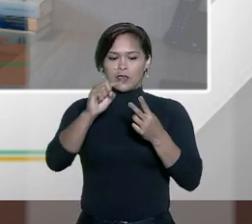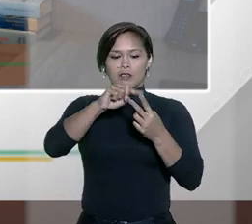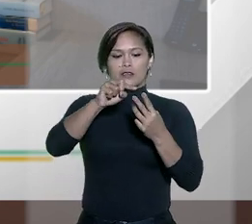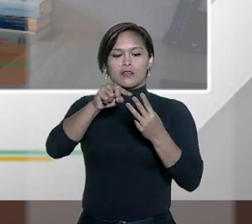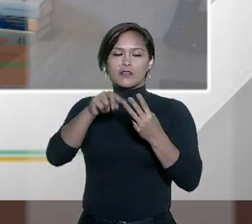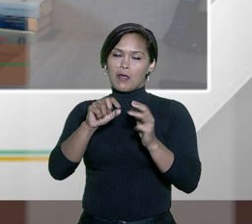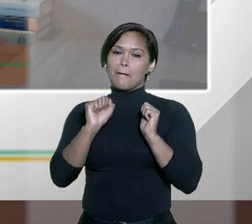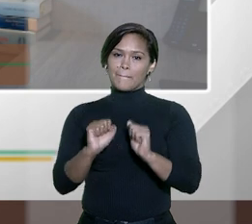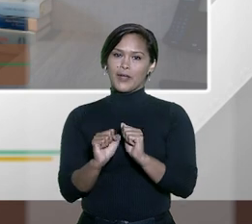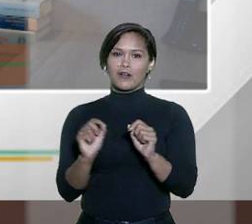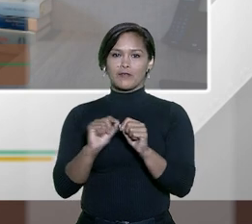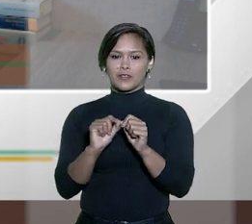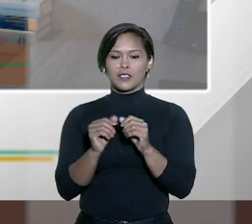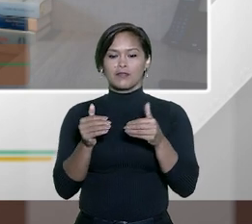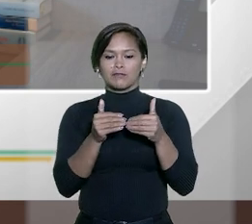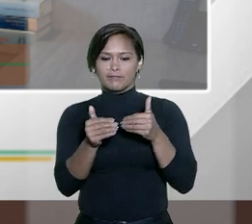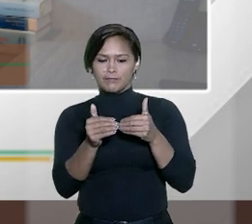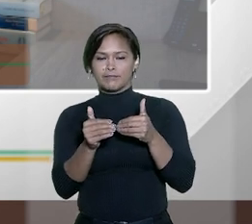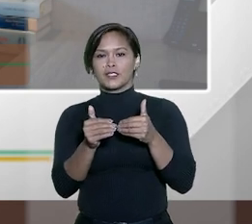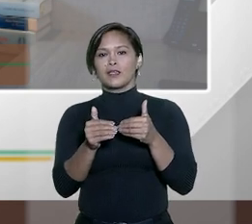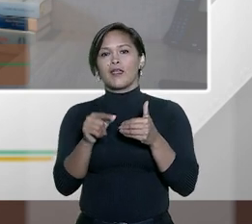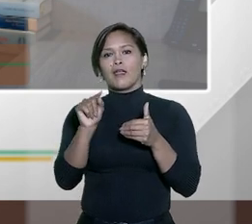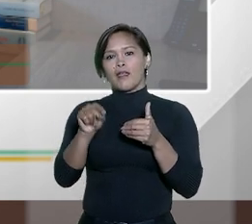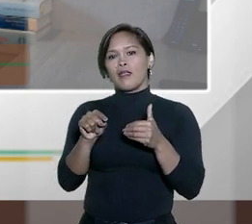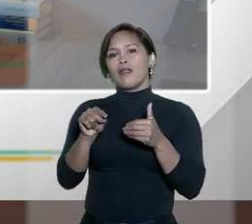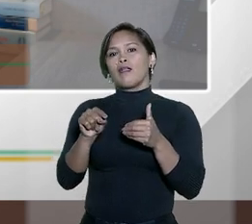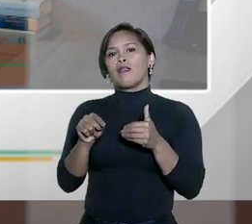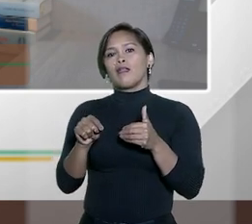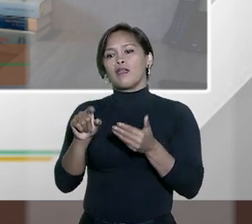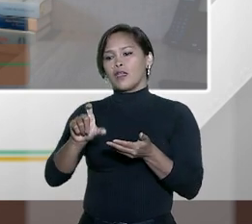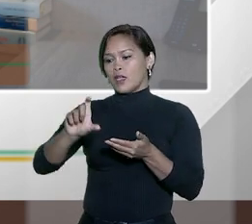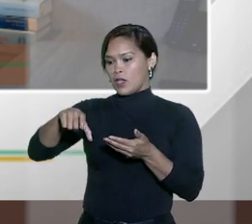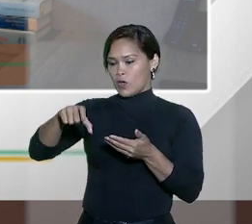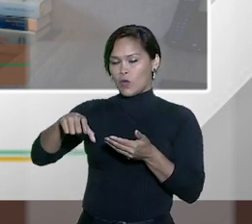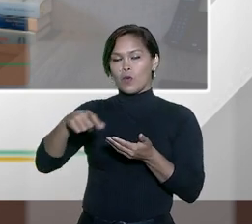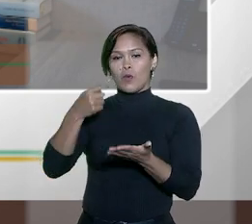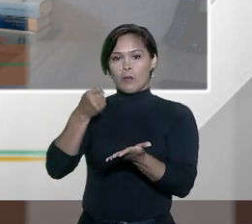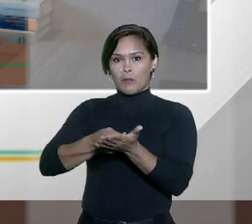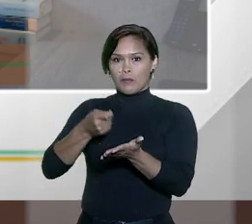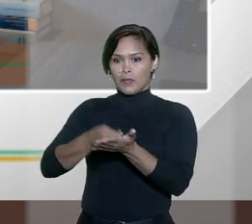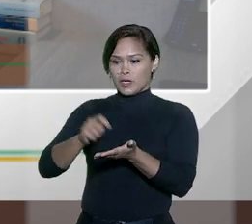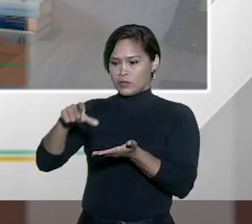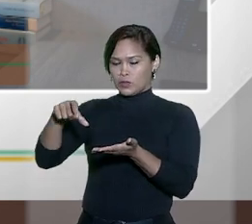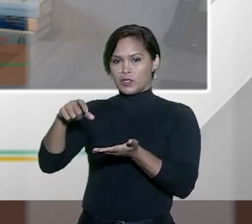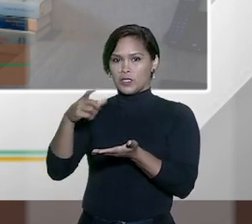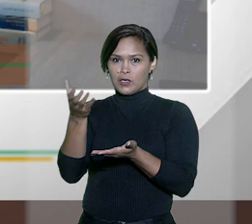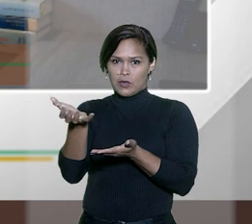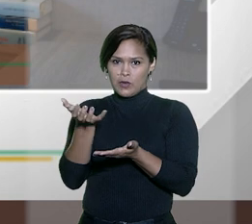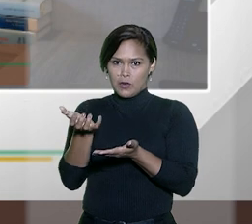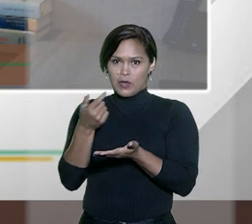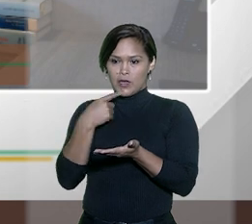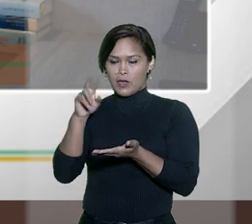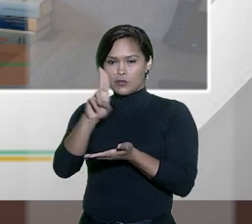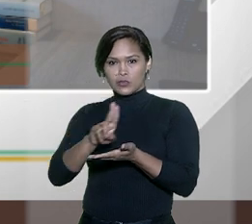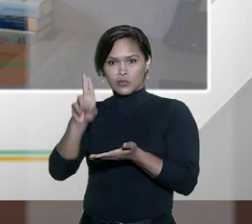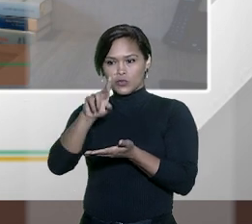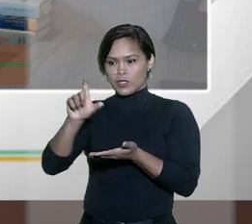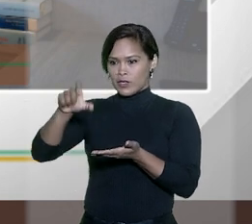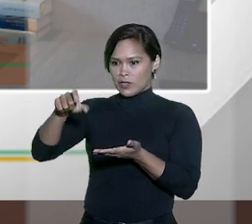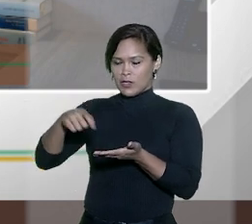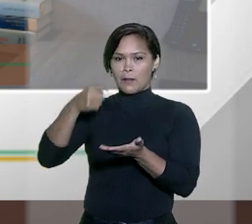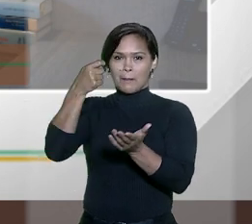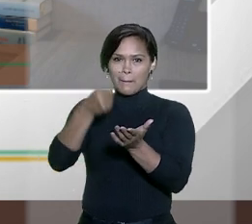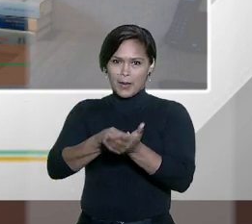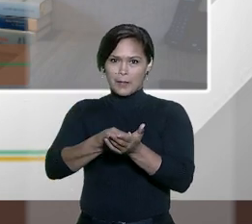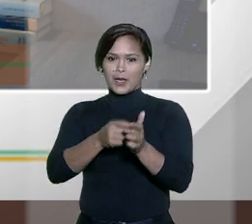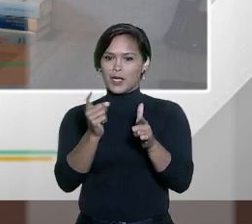e basicamente é isso que ele tem que fazer. Se o cessionário, quem está comprando o crédito, deseja utilizar aquele crédito